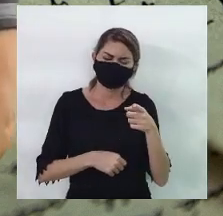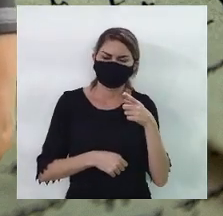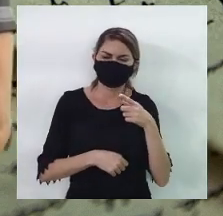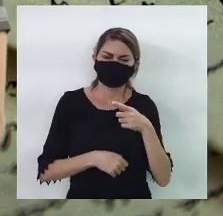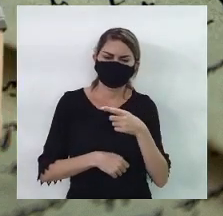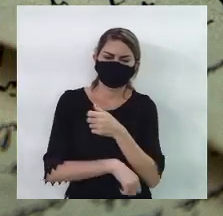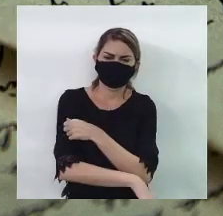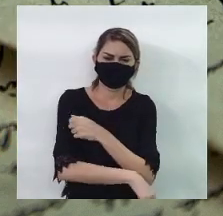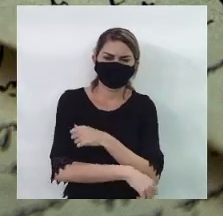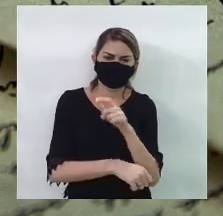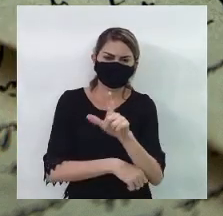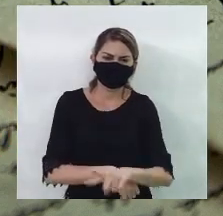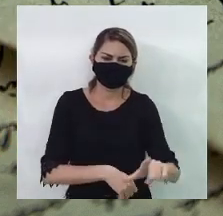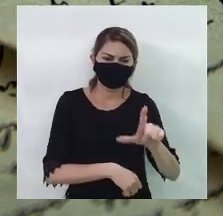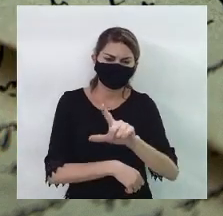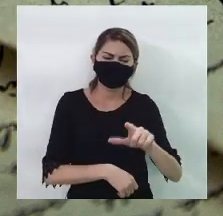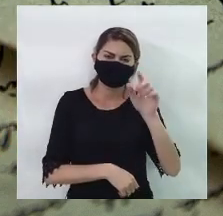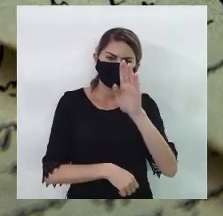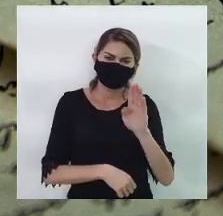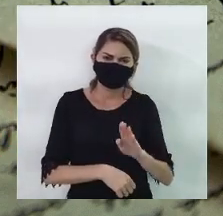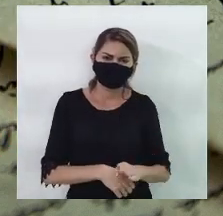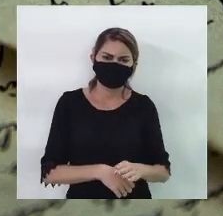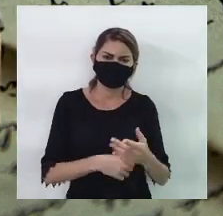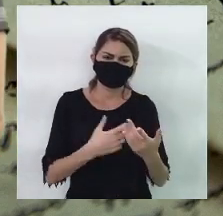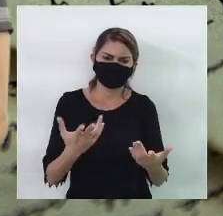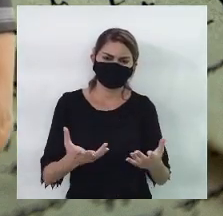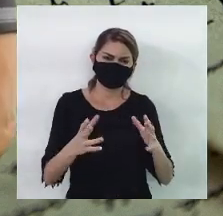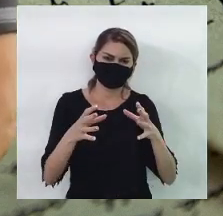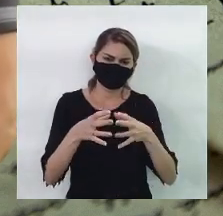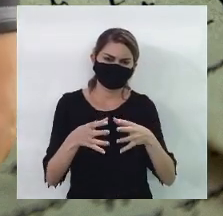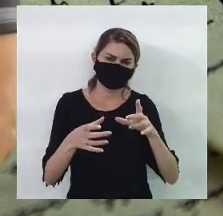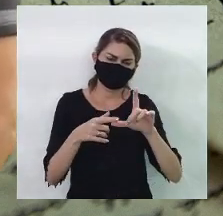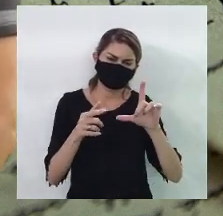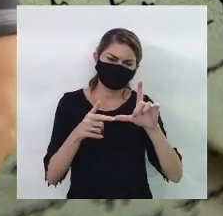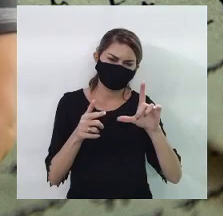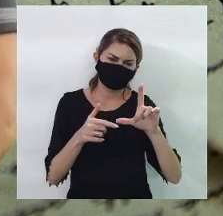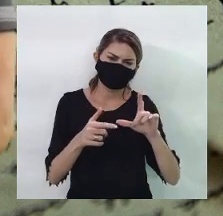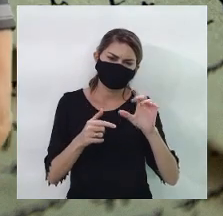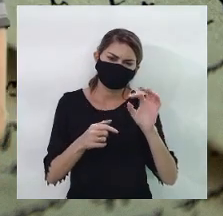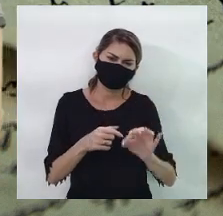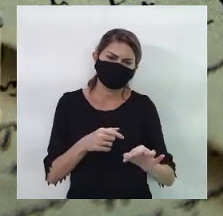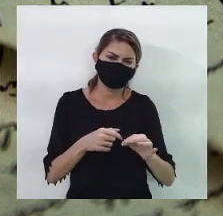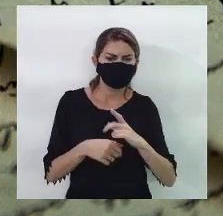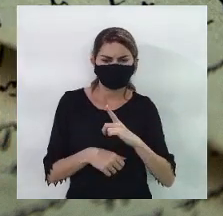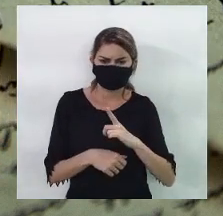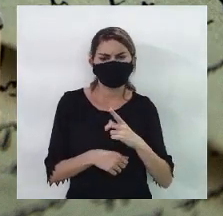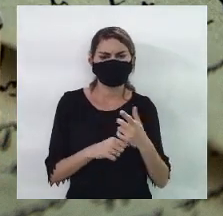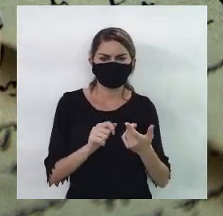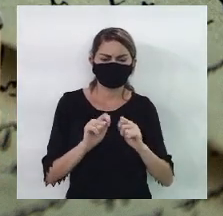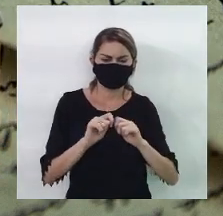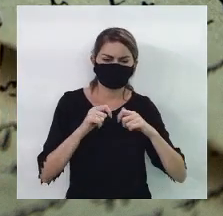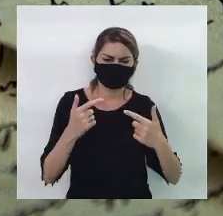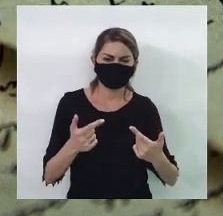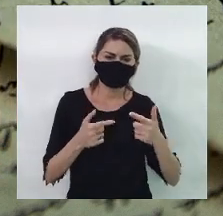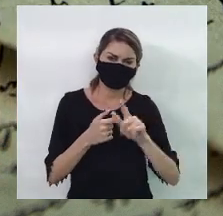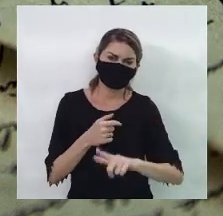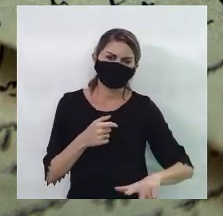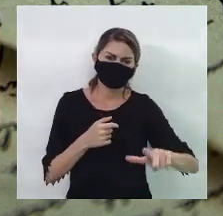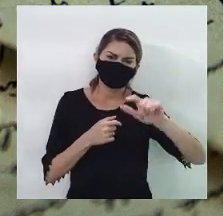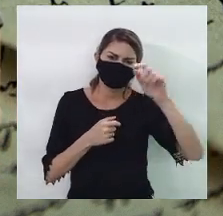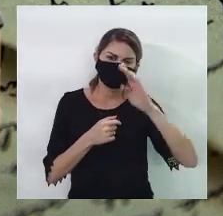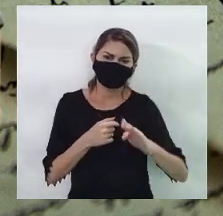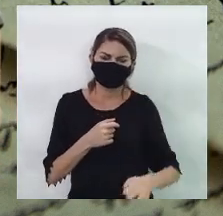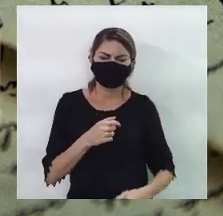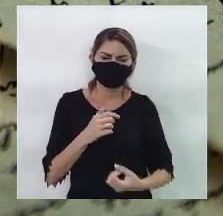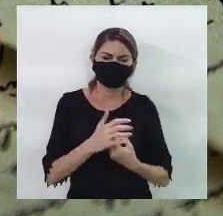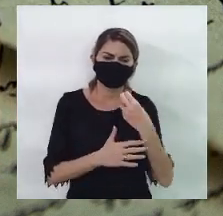que a literatura brasileira, aliás, a Academia Brasileira de Letras, certo? Que tem, claro, a literatura brasileira, foi fundada